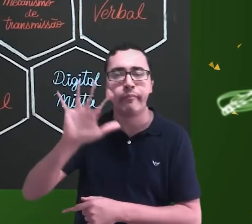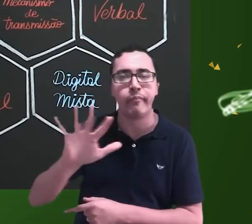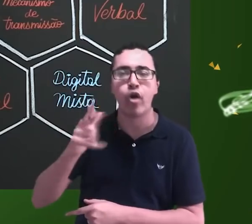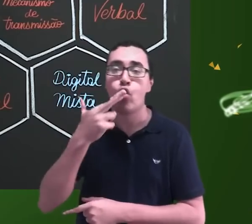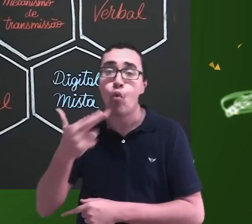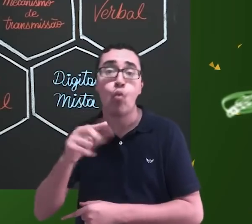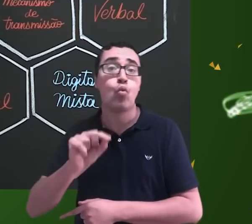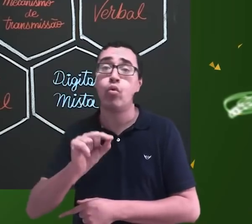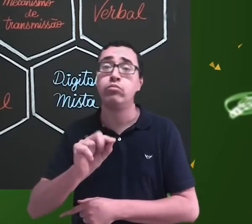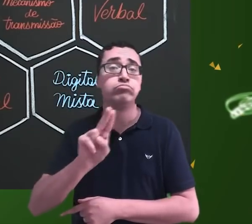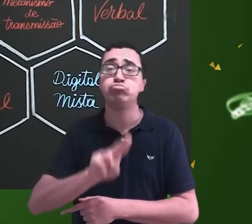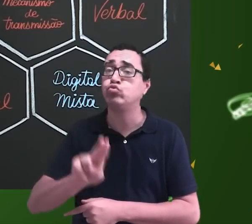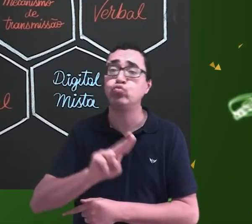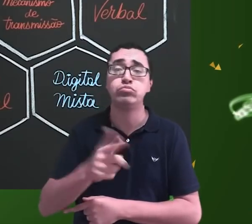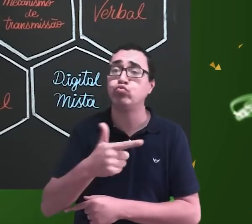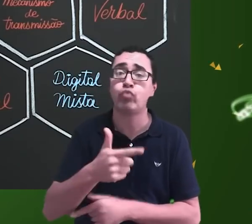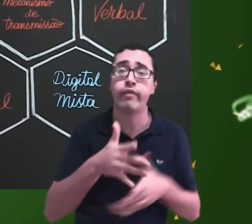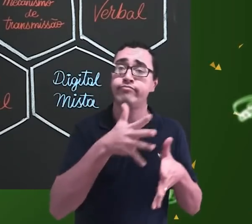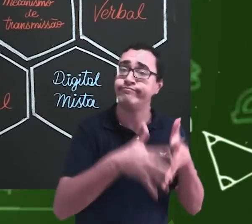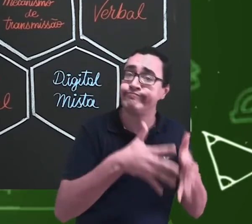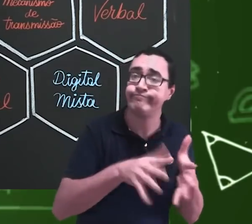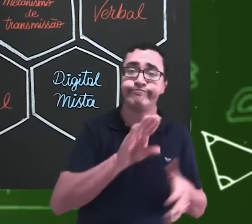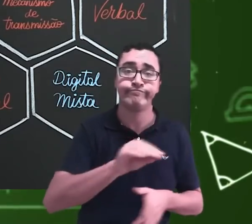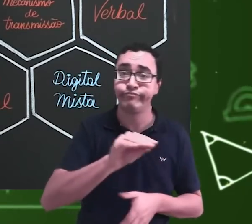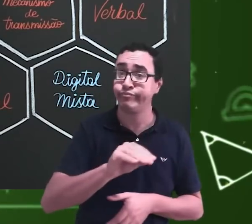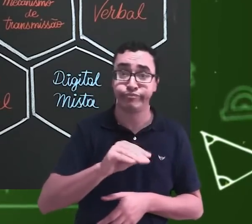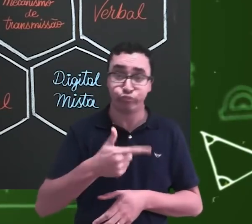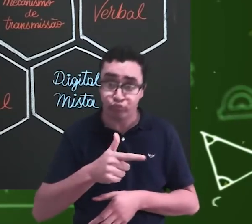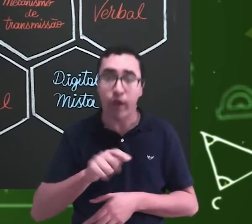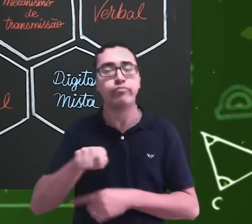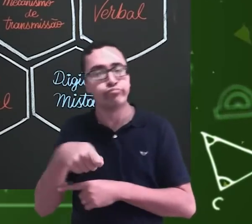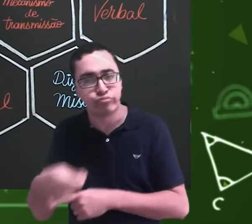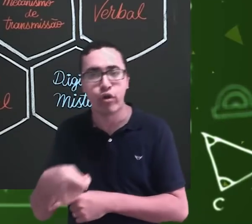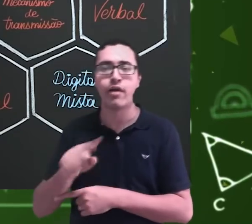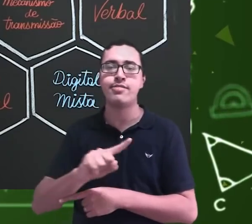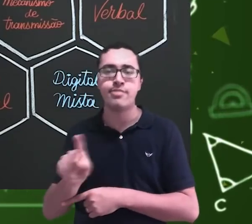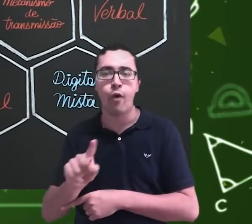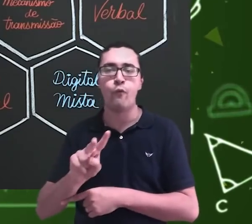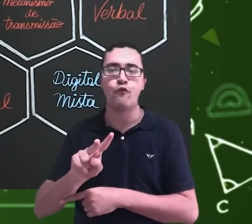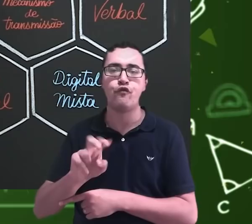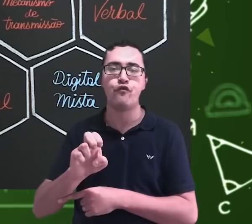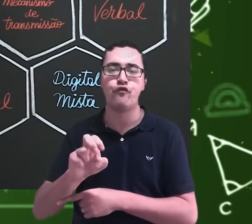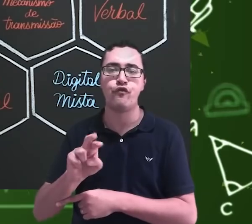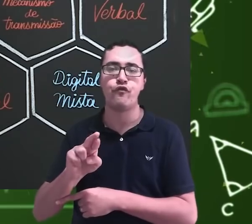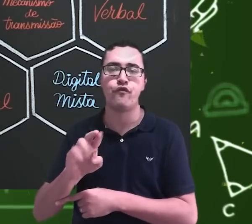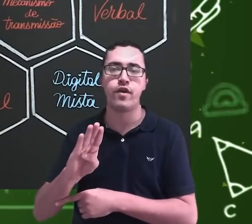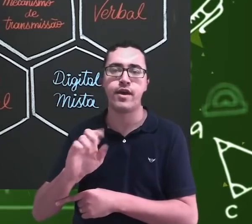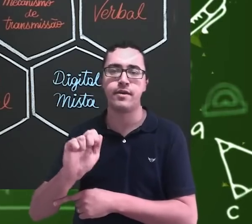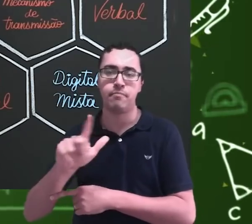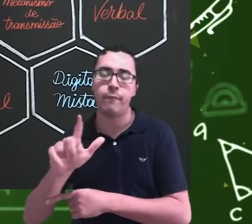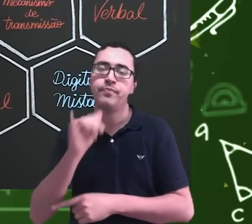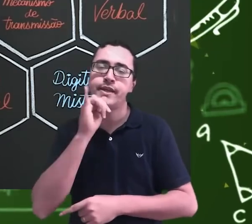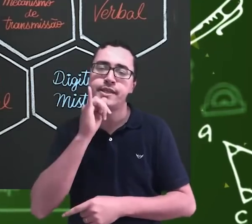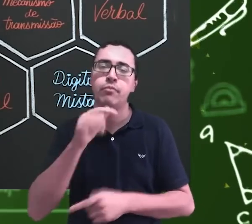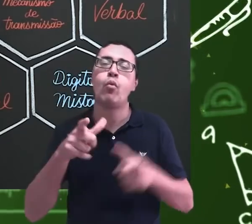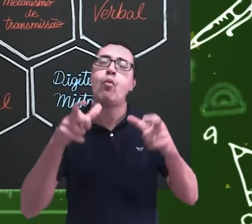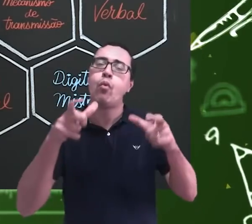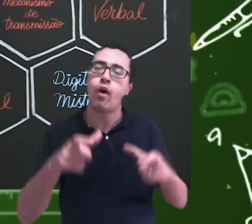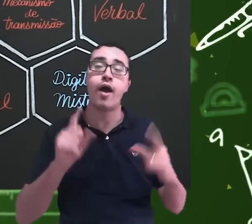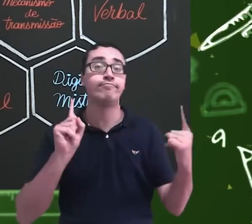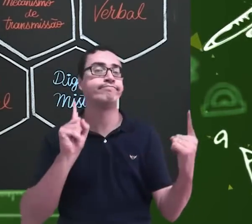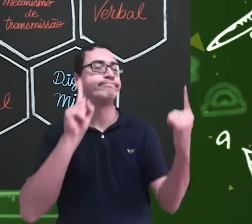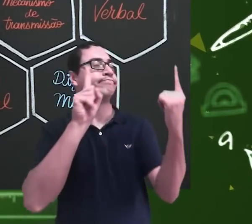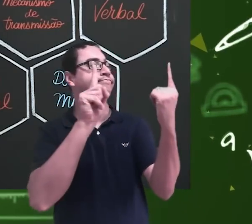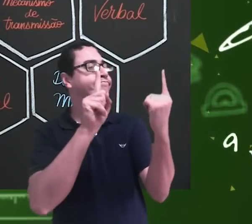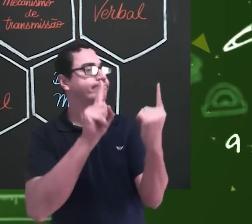todas aquelas linguagens que não utilizam a palavra, a gente chama de não verbal. Então imagine você que você está num ambiente e alguém faz assim para